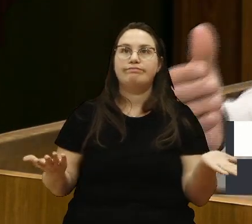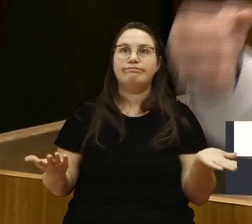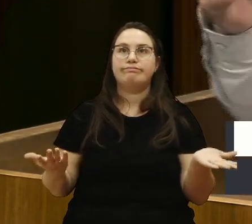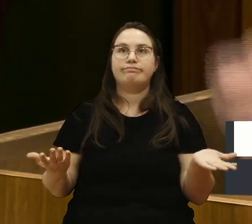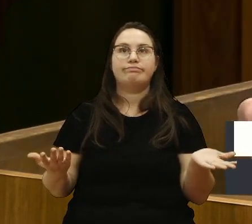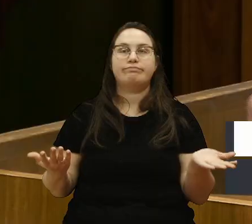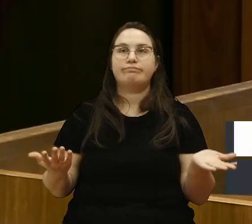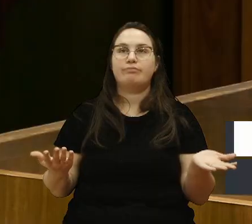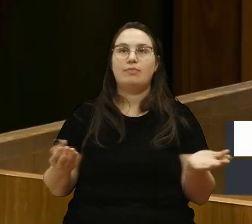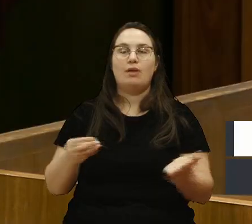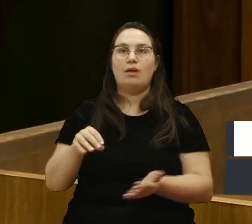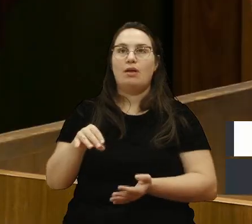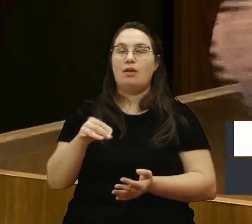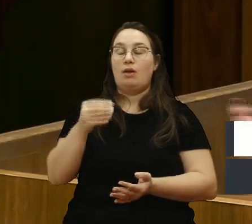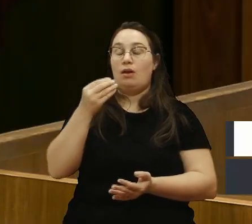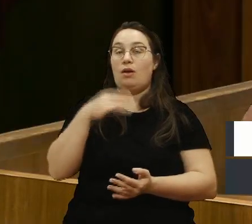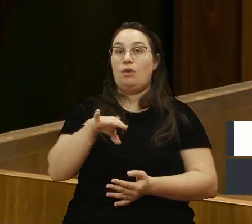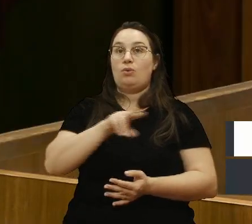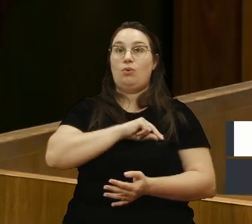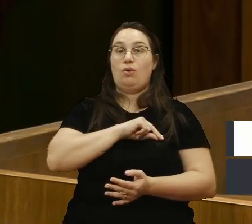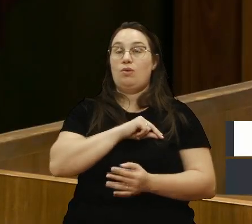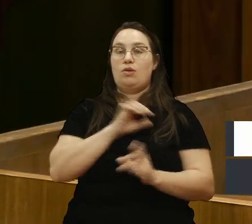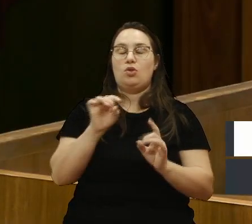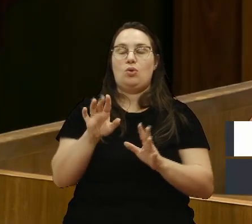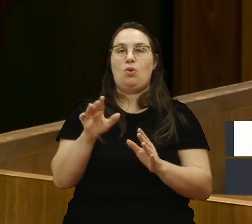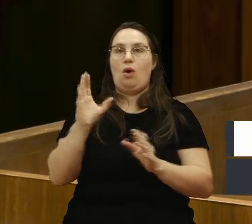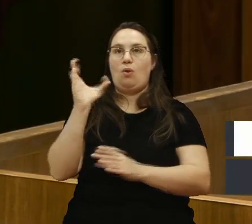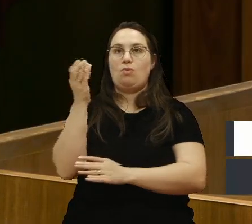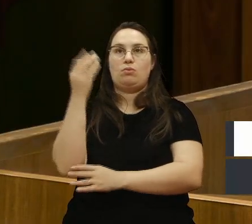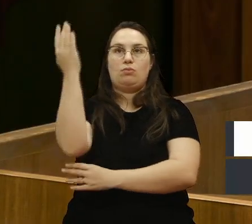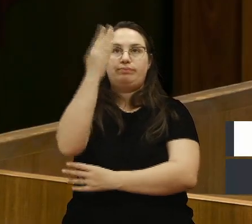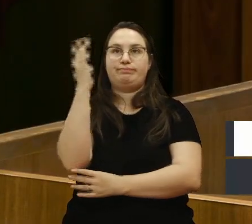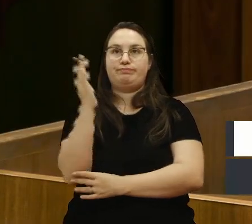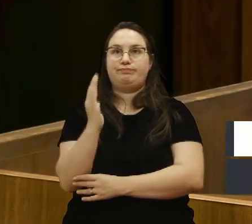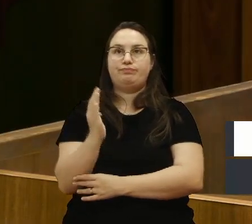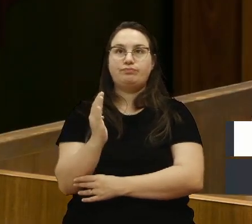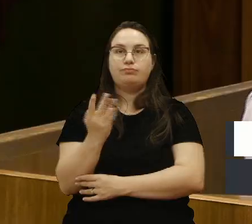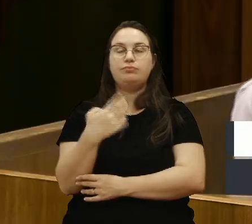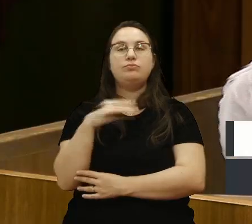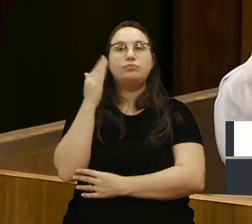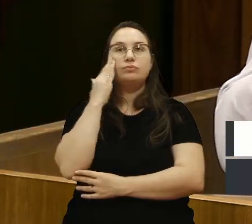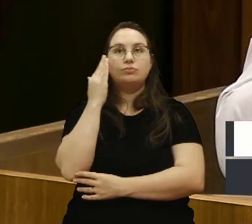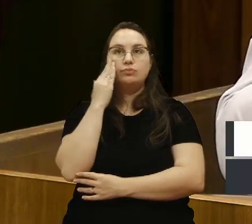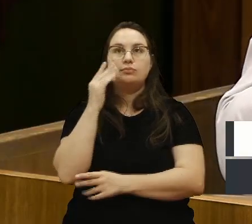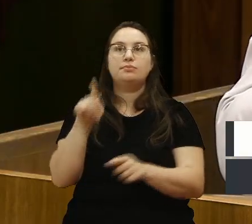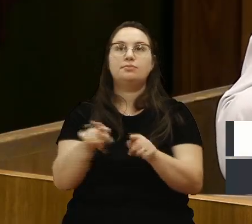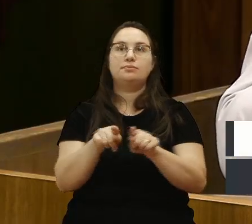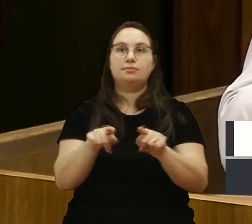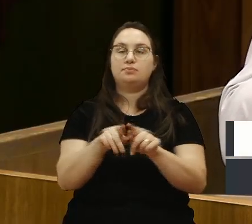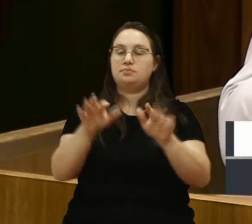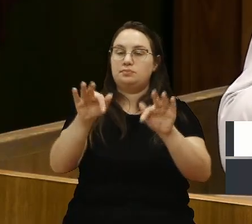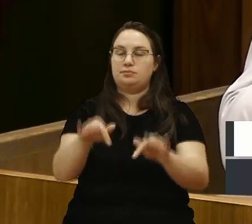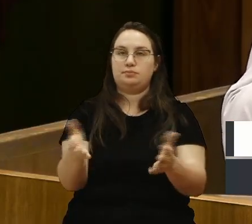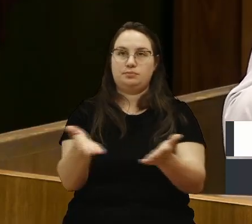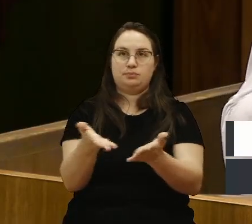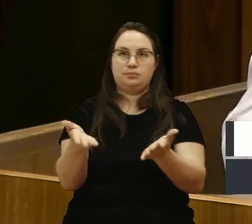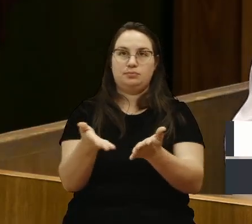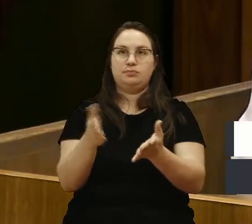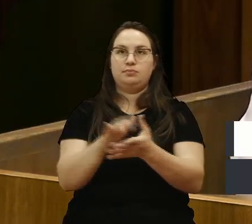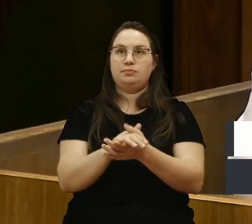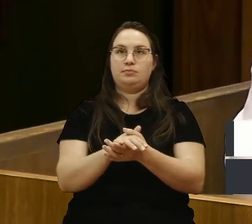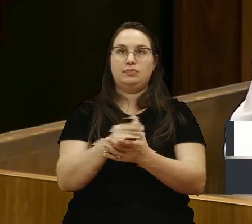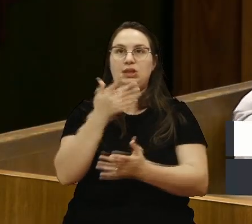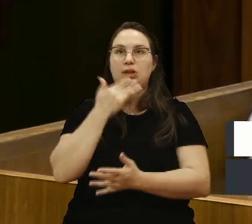é um absurdo que só acontece no Brasil. E nós sabemos também que, para concluir aqui, e aqui ninguém